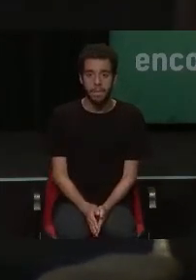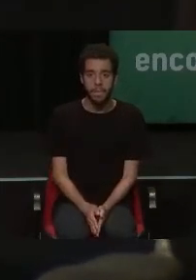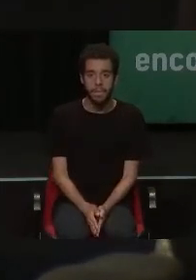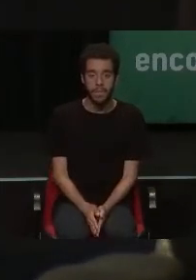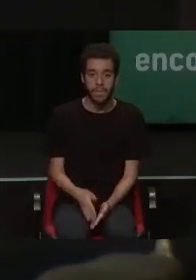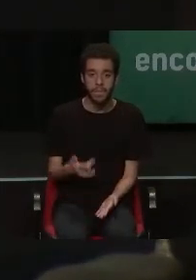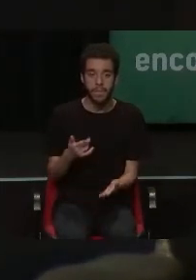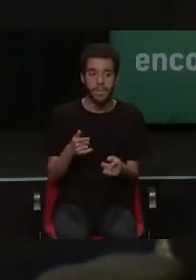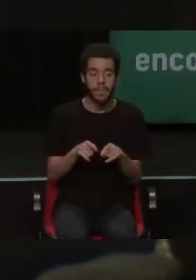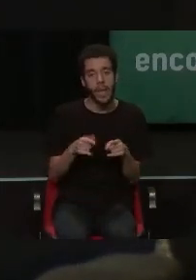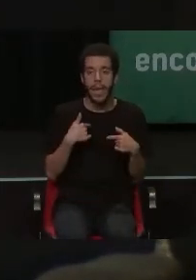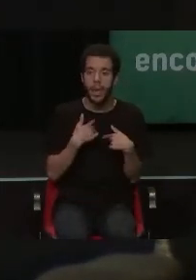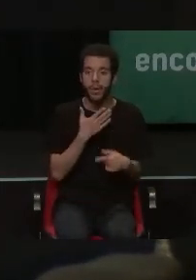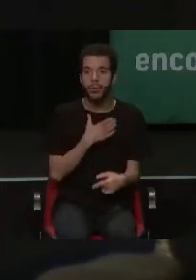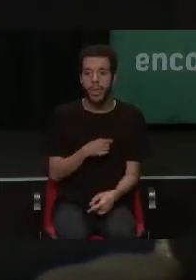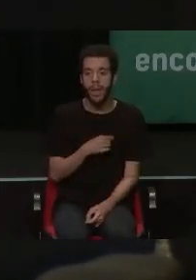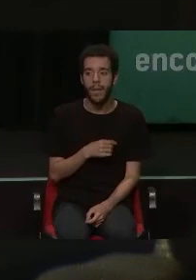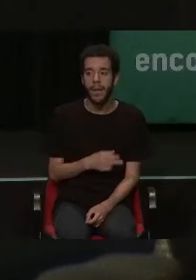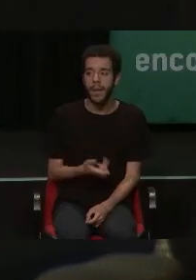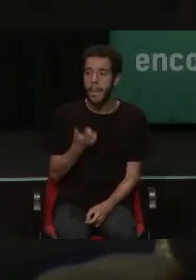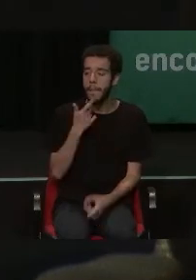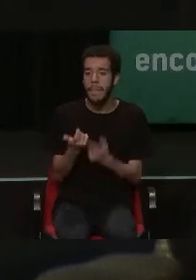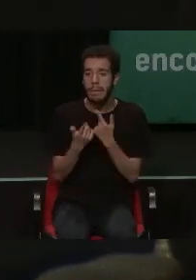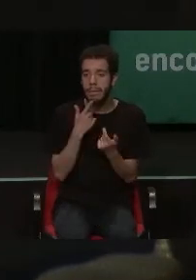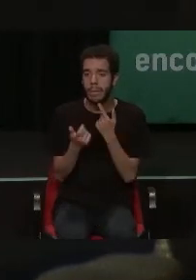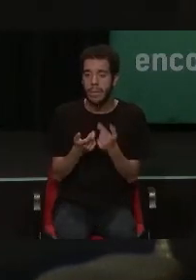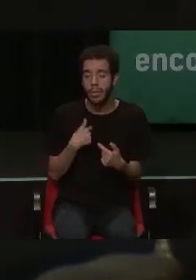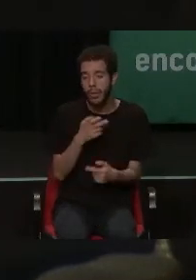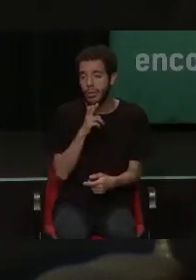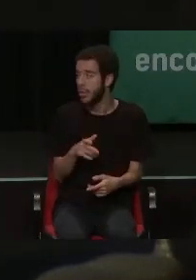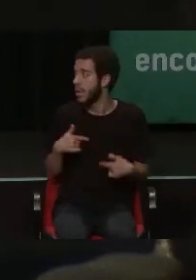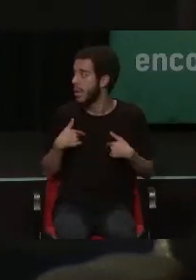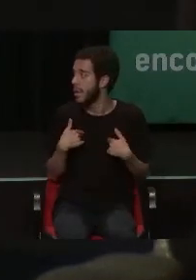Eu gostava de conseguir responder essas perguntas todas.